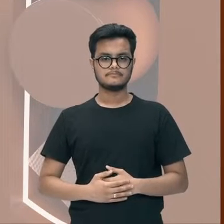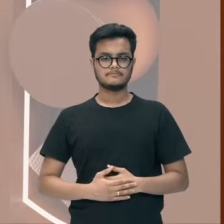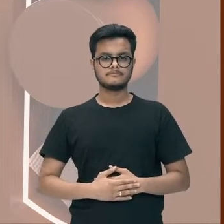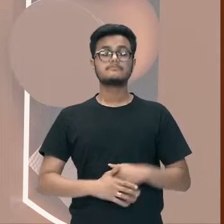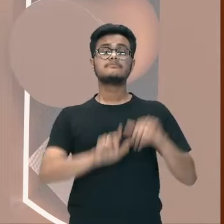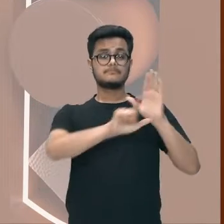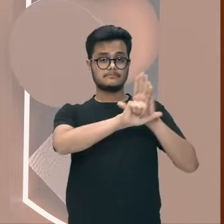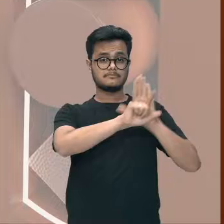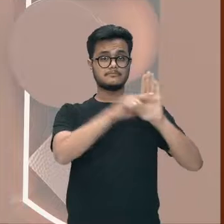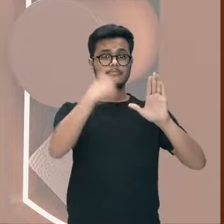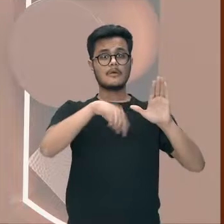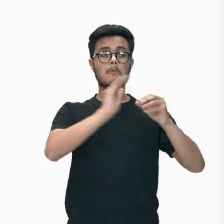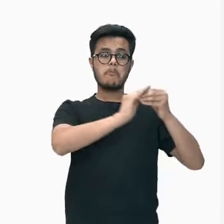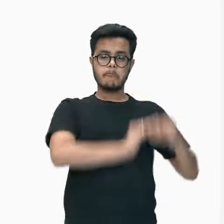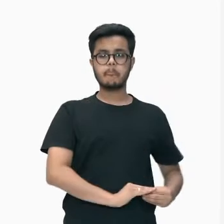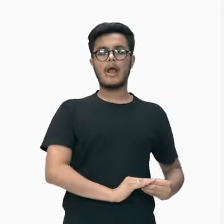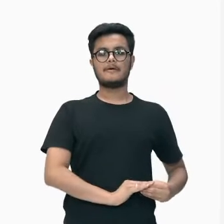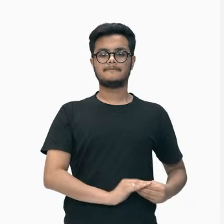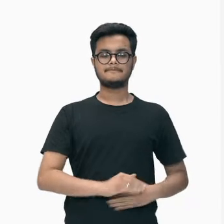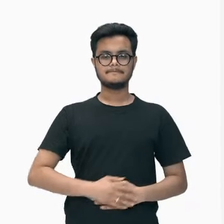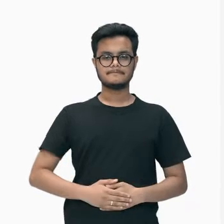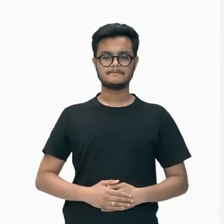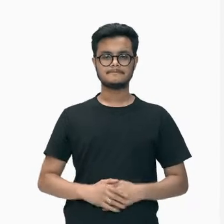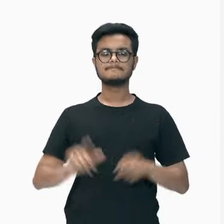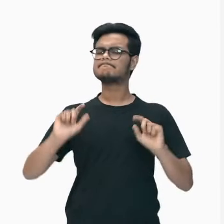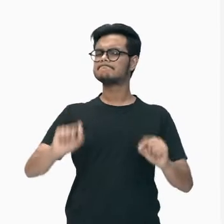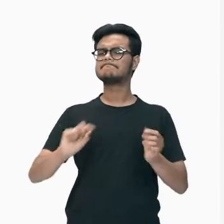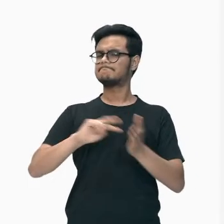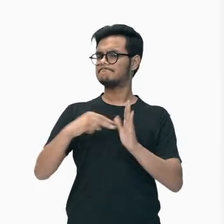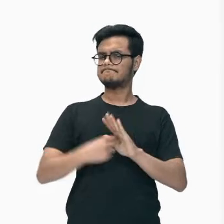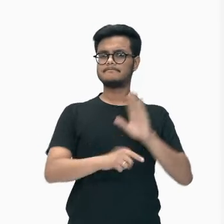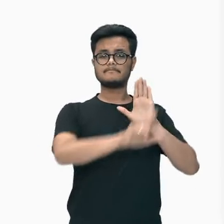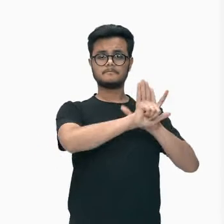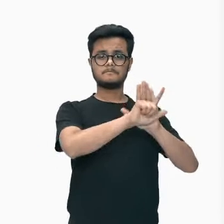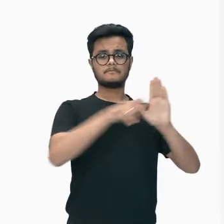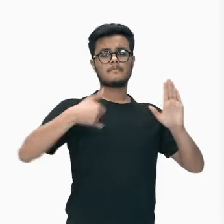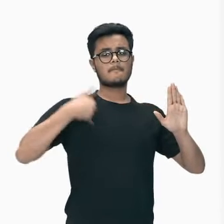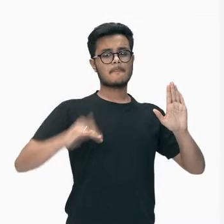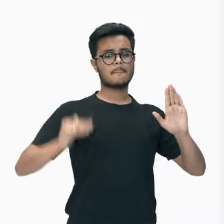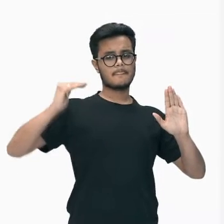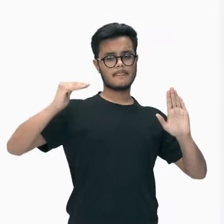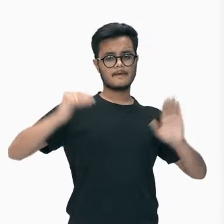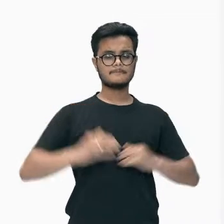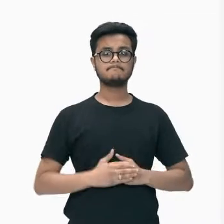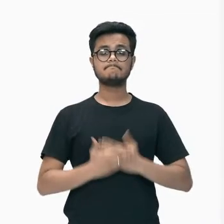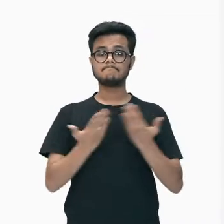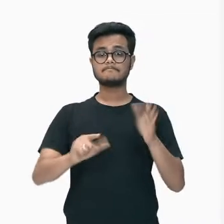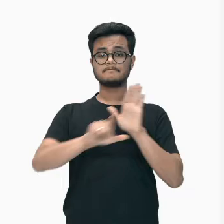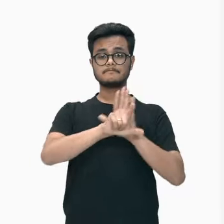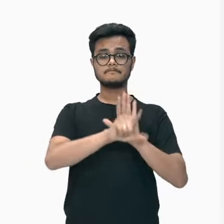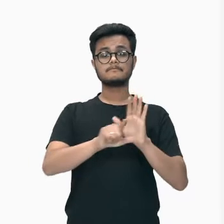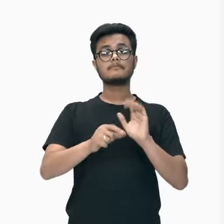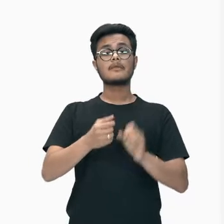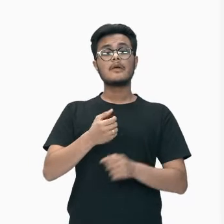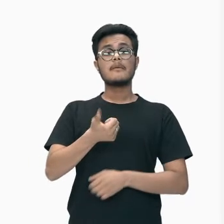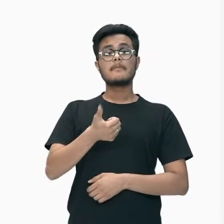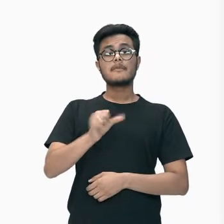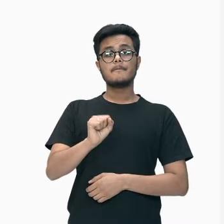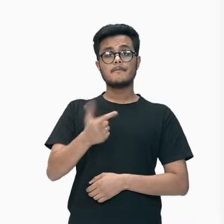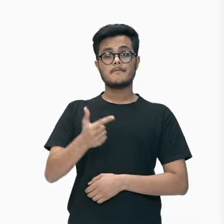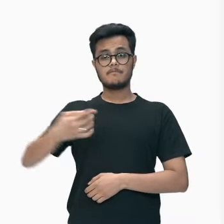golpe da maioridade, não é isso? O que foi o golpe da maioridade? De acordo com a Constituição de